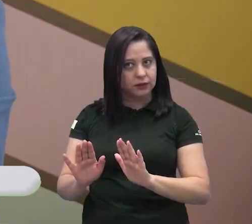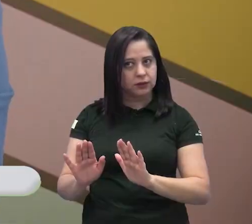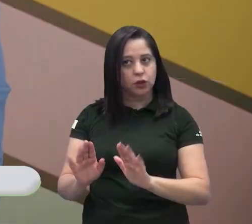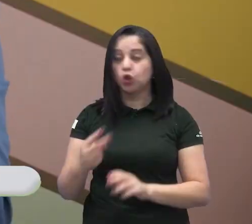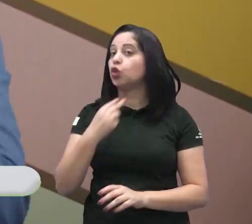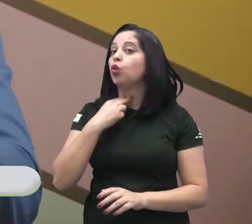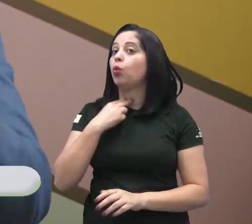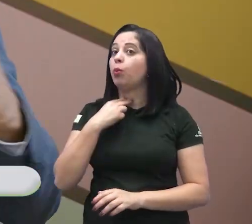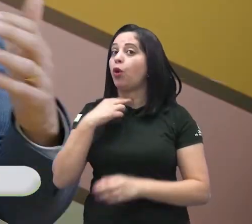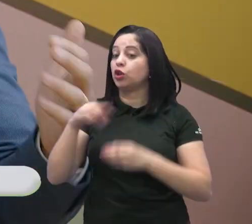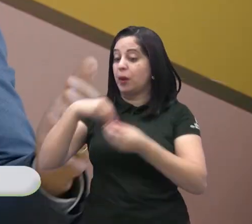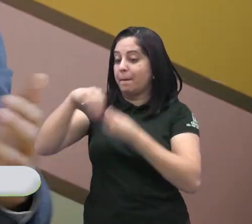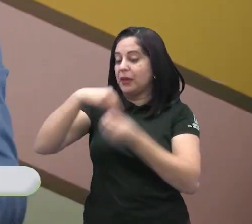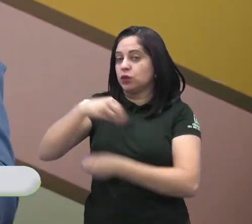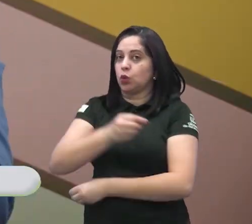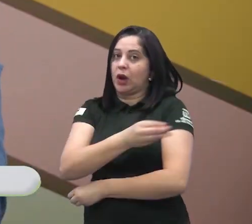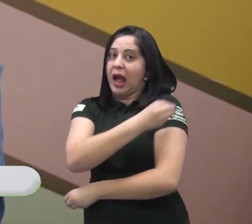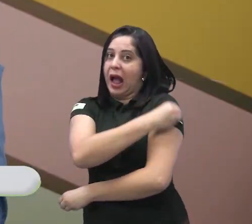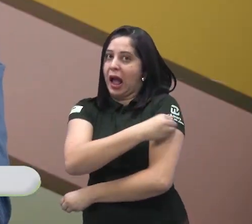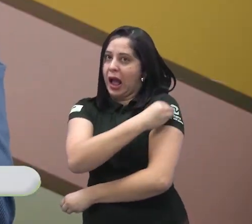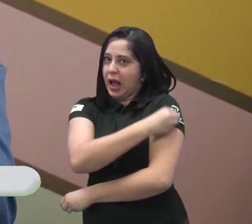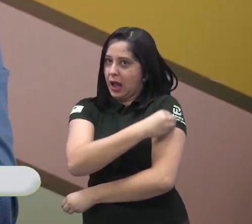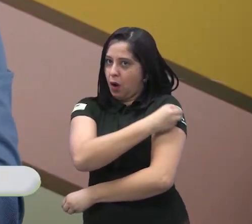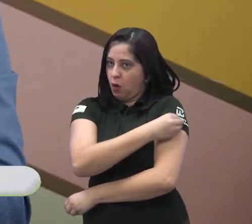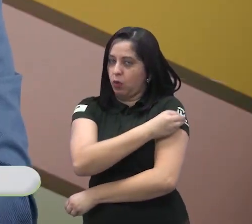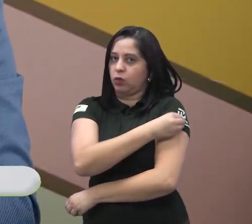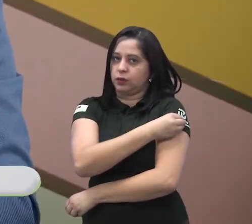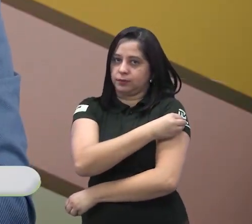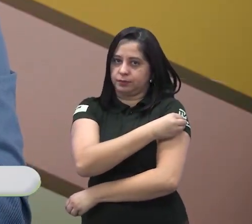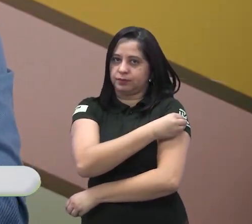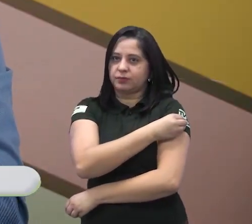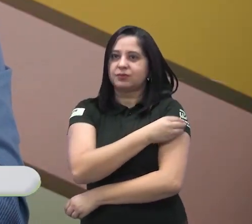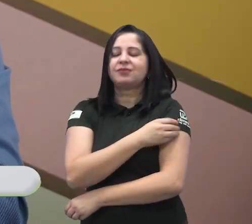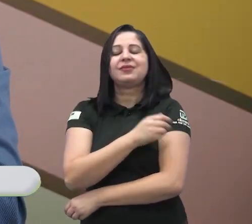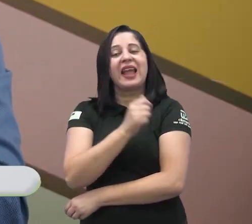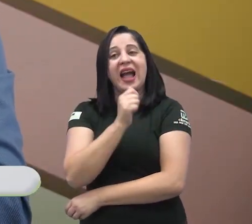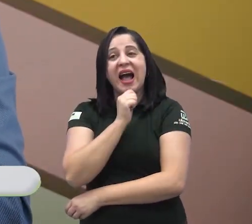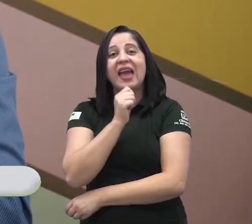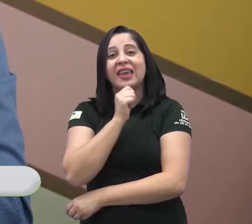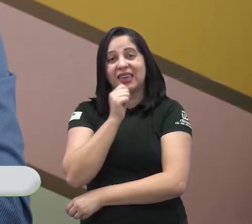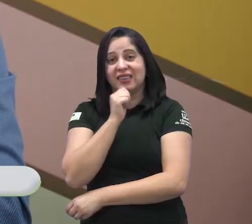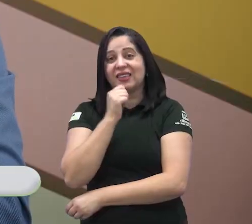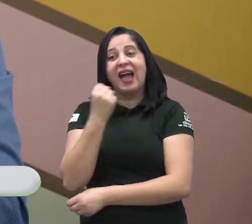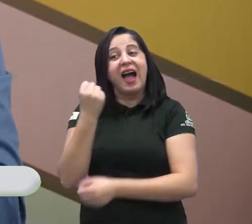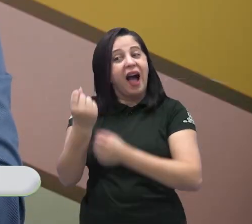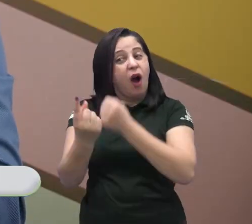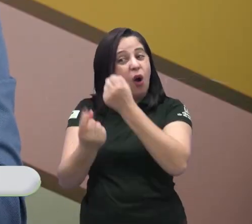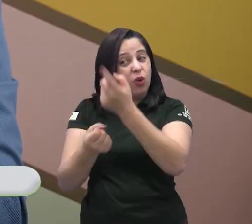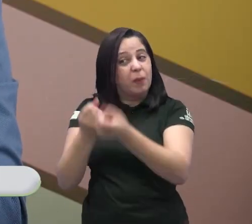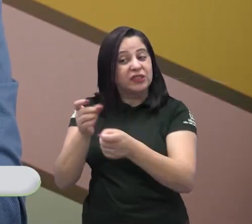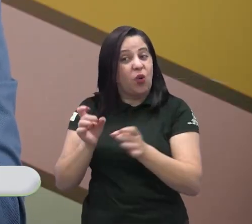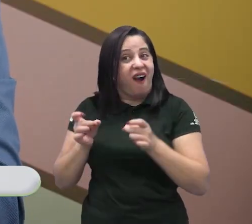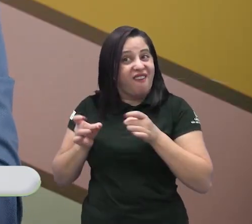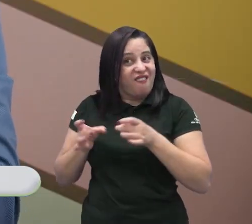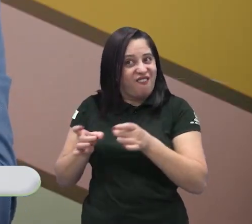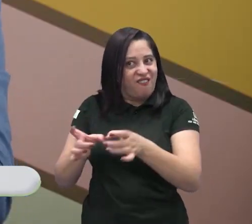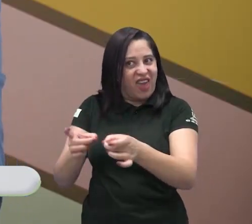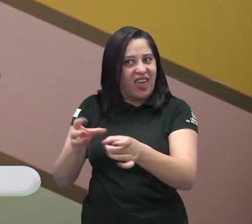álcool. Hoje ainda no mercado no Brasil ainda existem enxaguantes bucais que possuem álcool na composição. O álcool